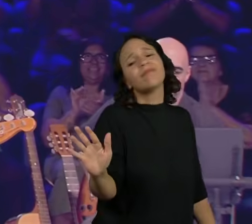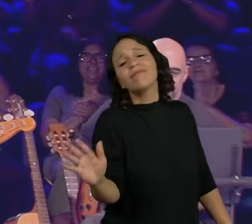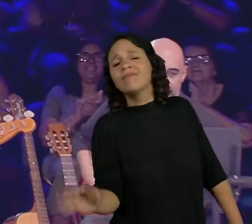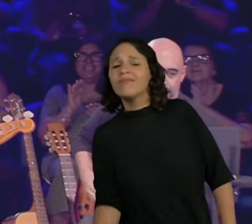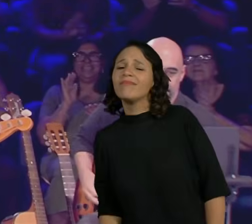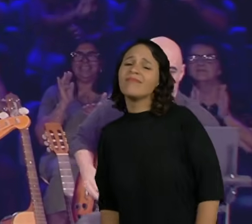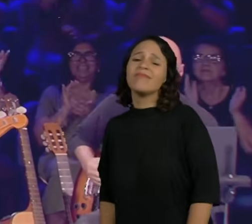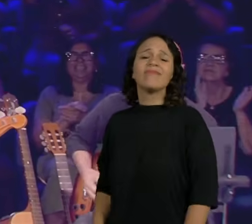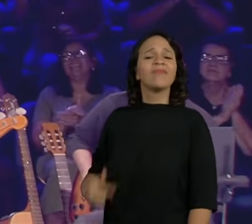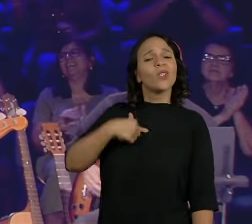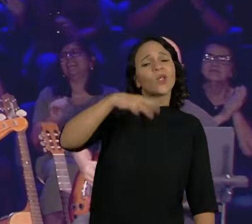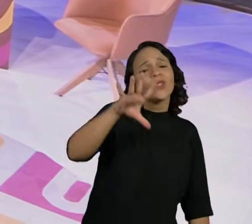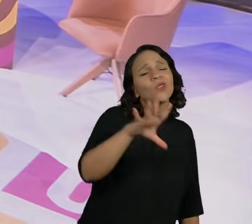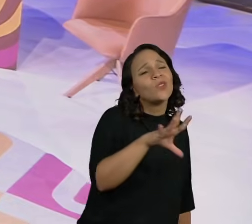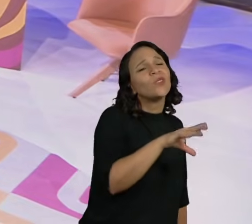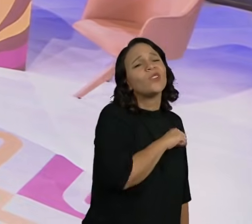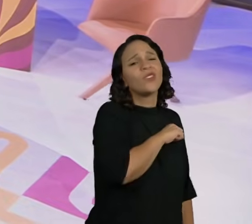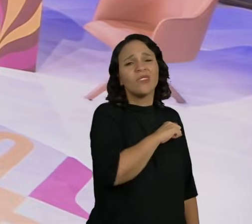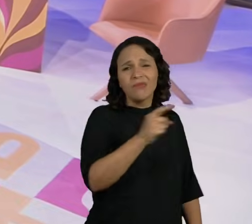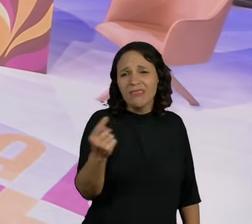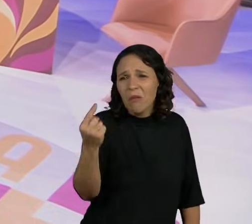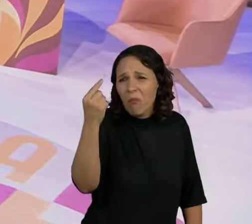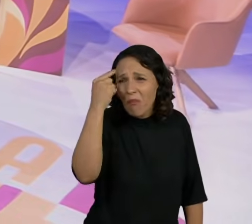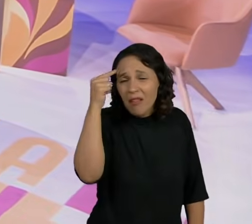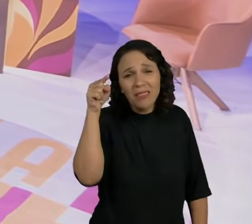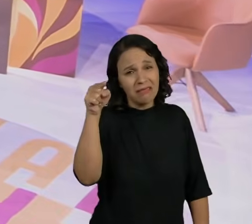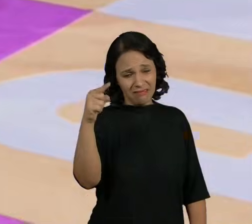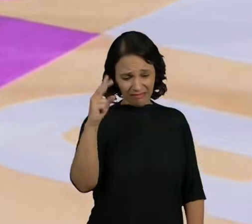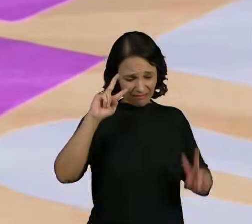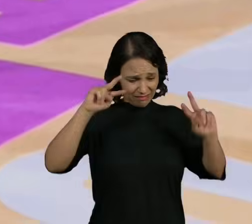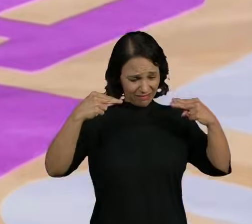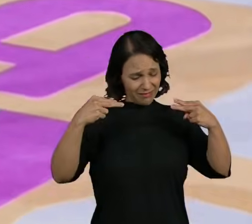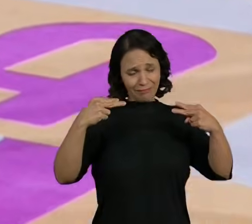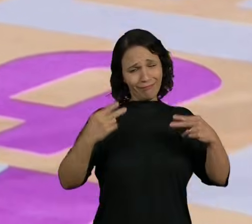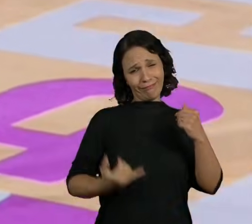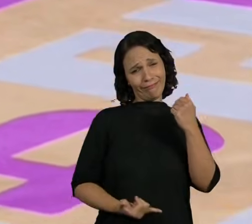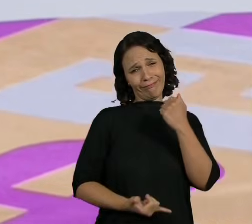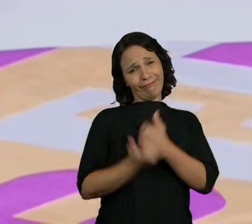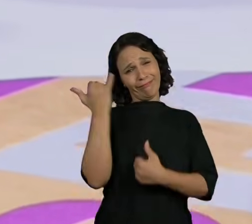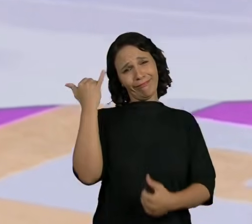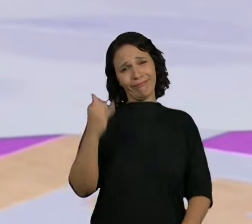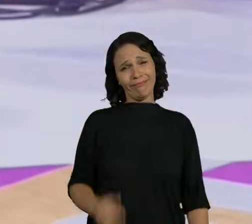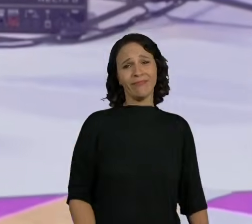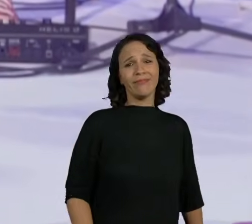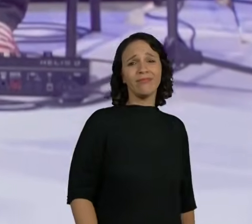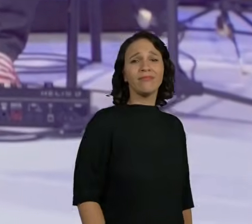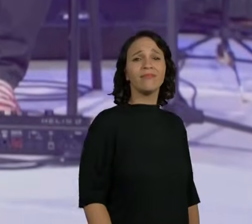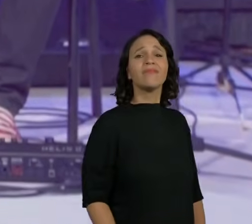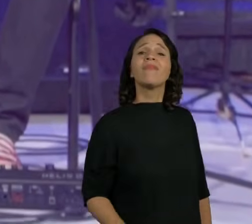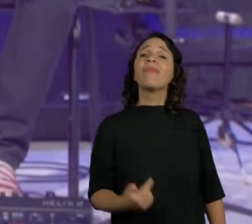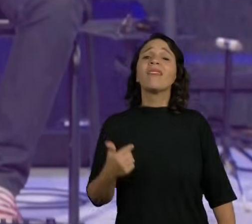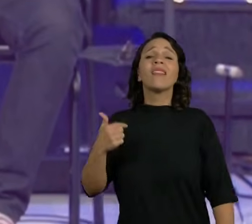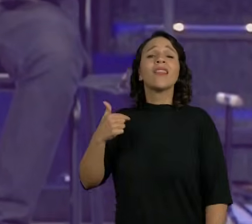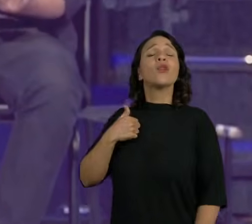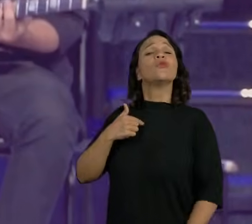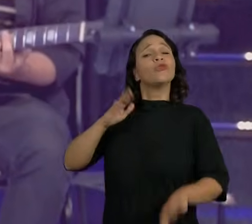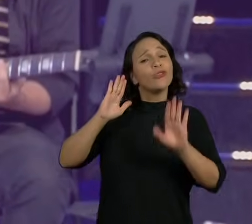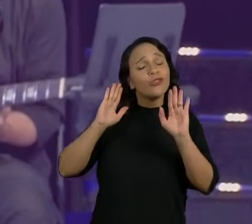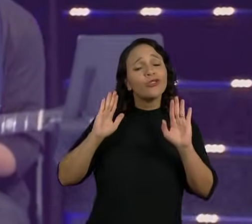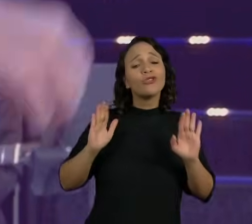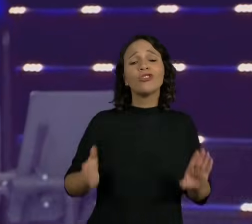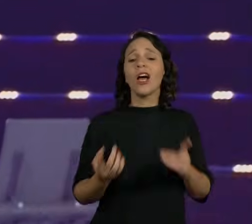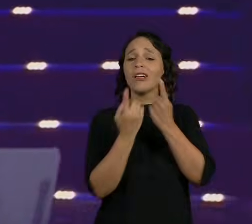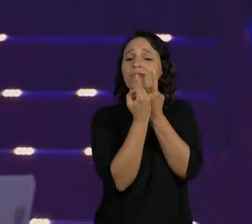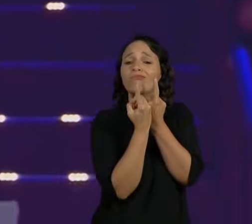is loving, who is liking. You just look at a mistake,